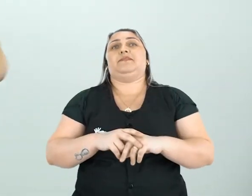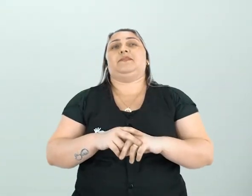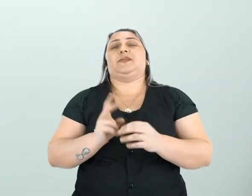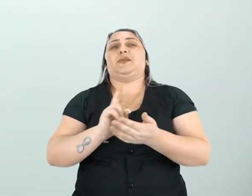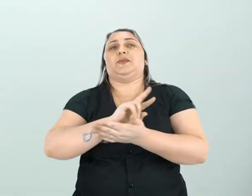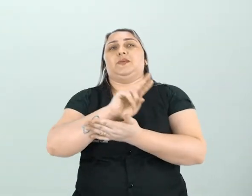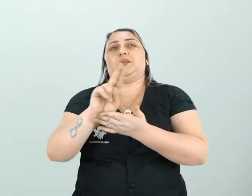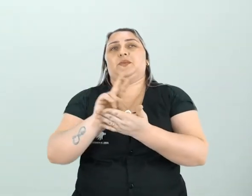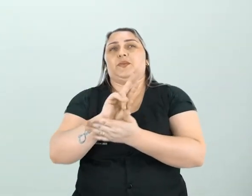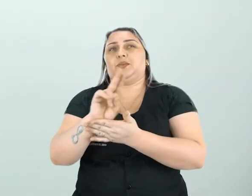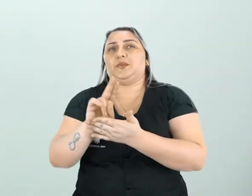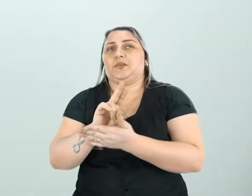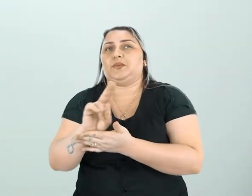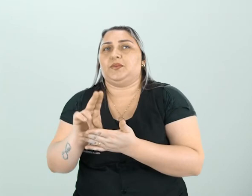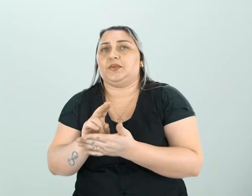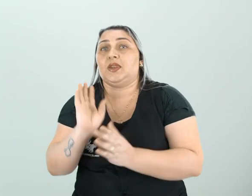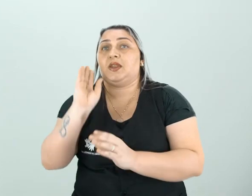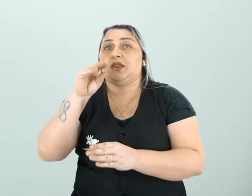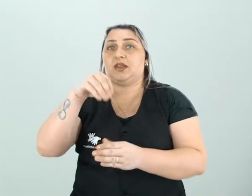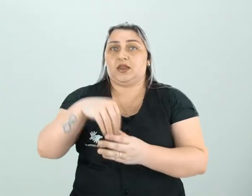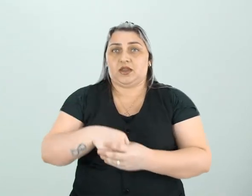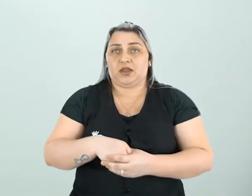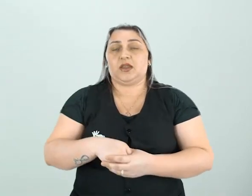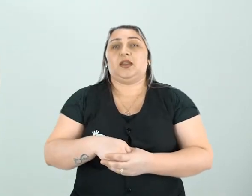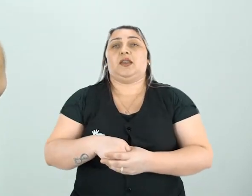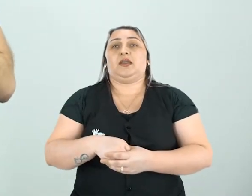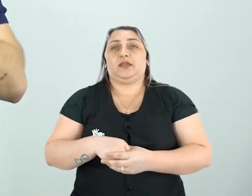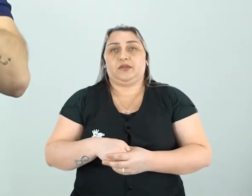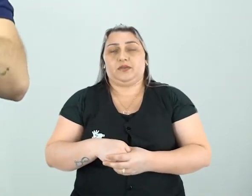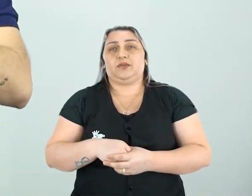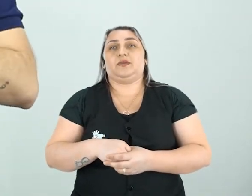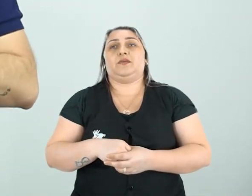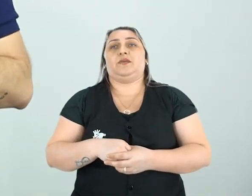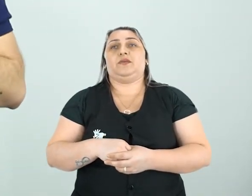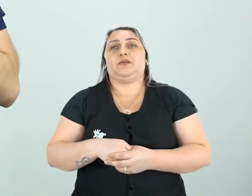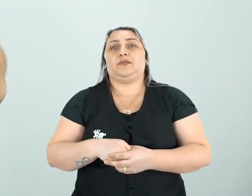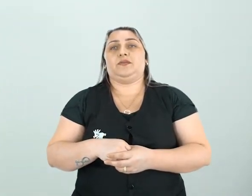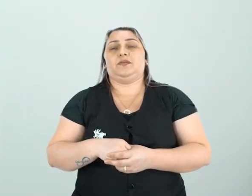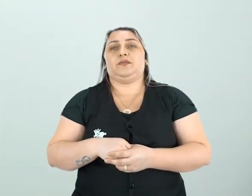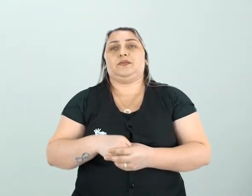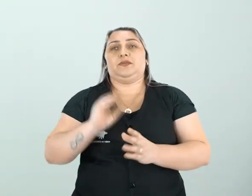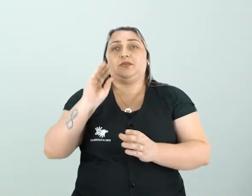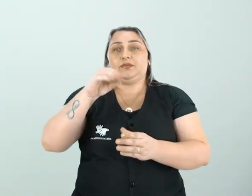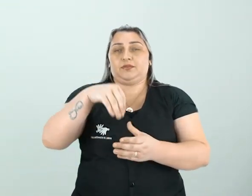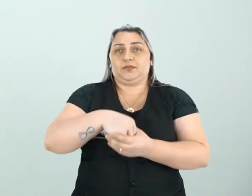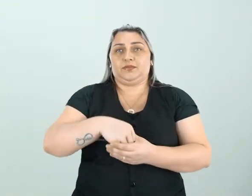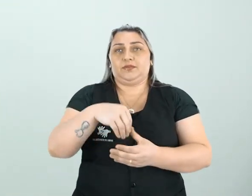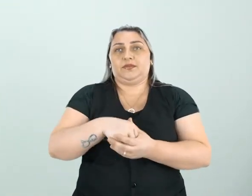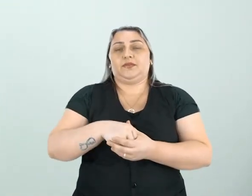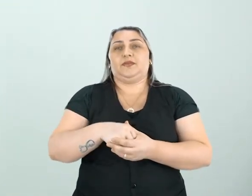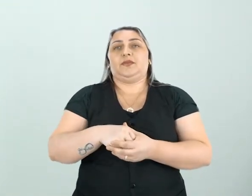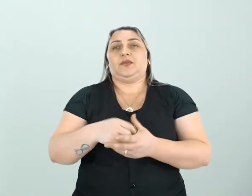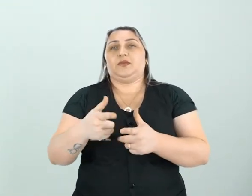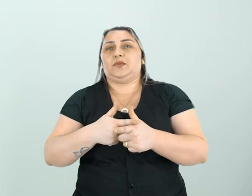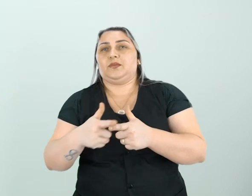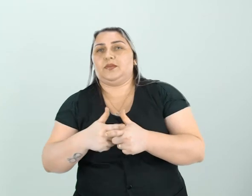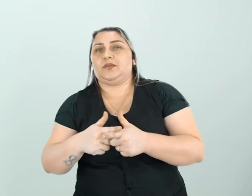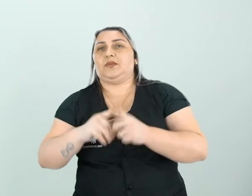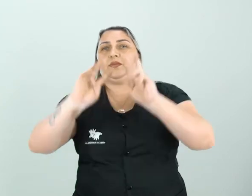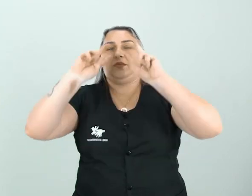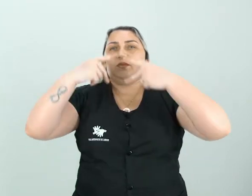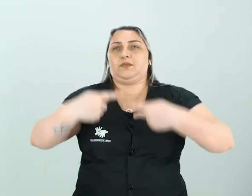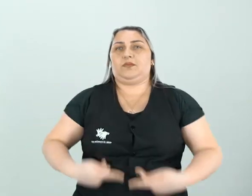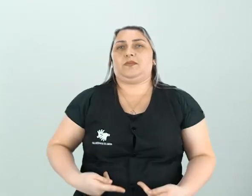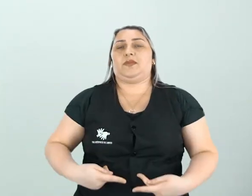inúmeras possíveis dentro de uma situação humana, dentro de uma situação de um ser